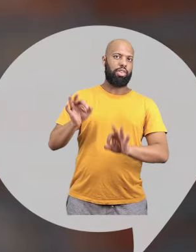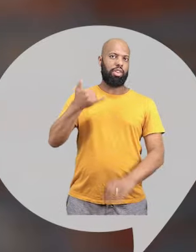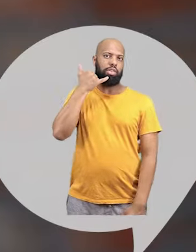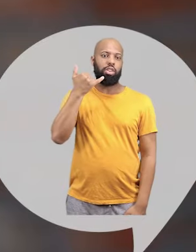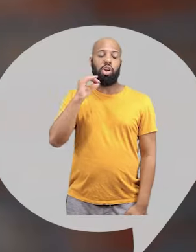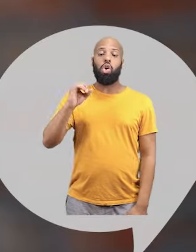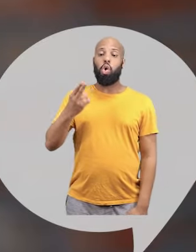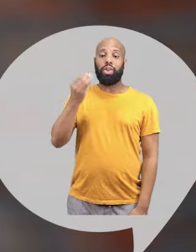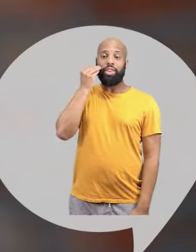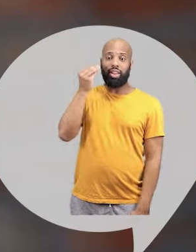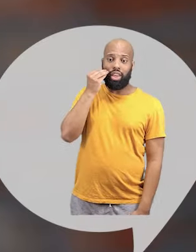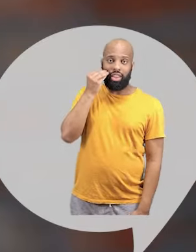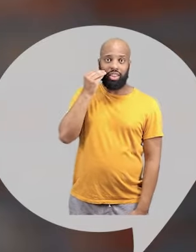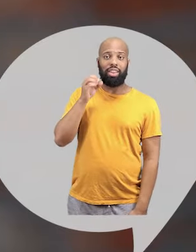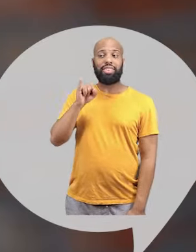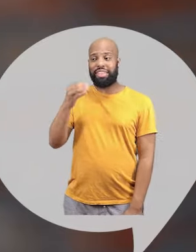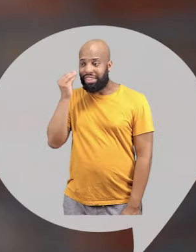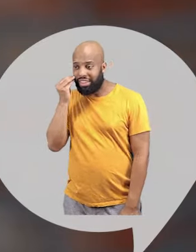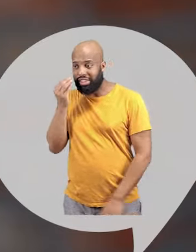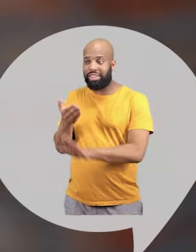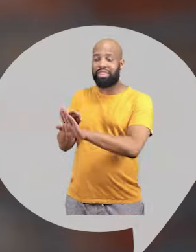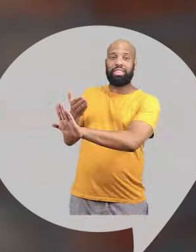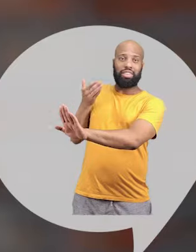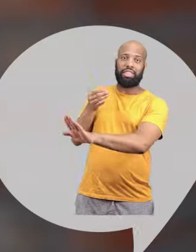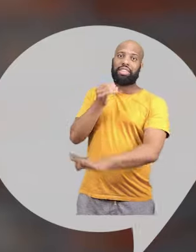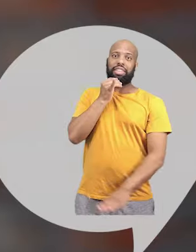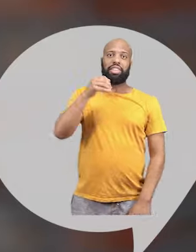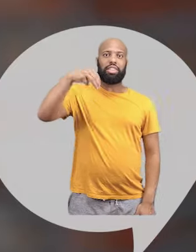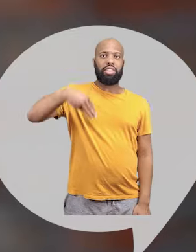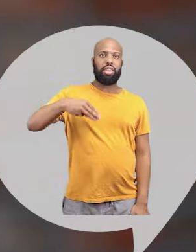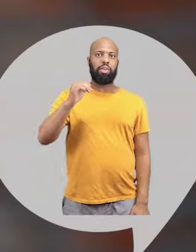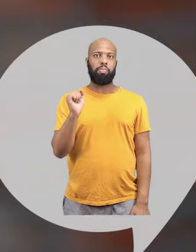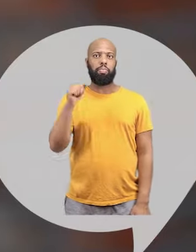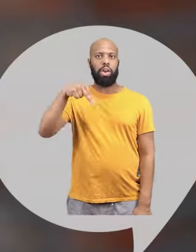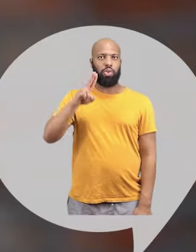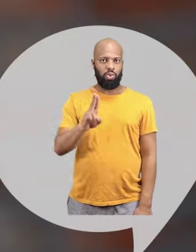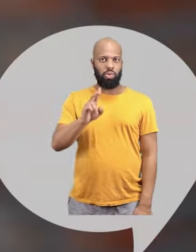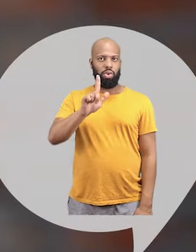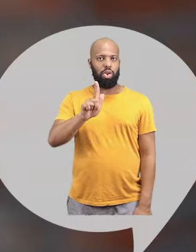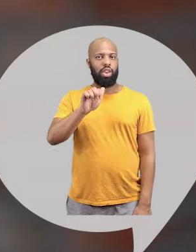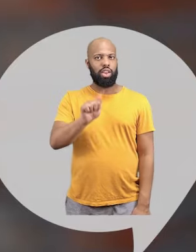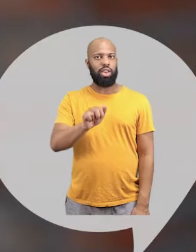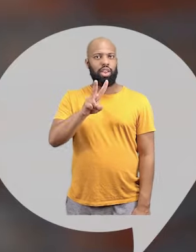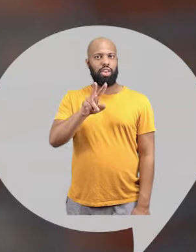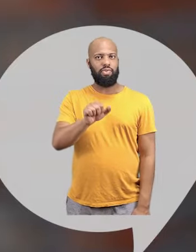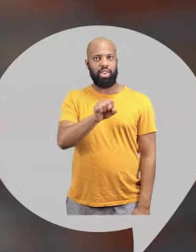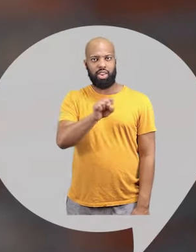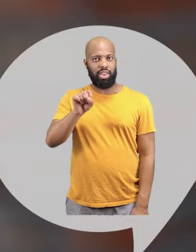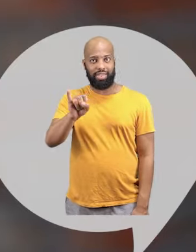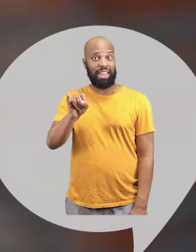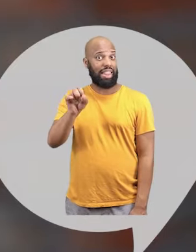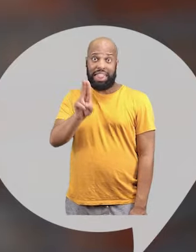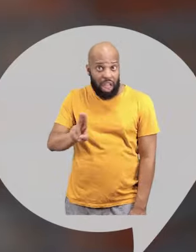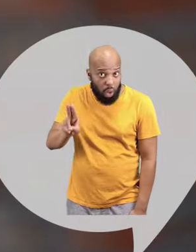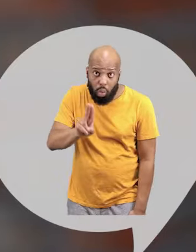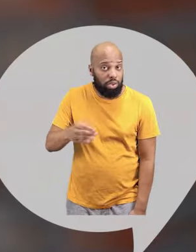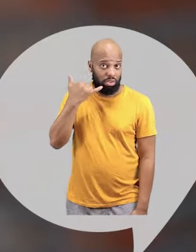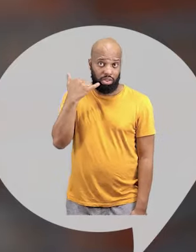sabe o que tentam e cada vez mais tentam se afastar do celular Manu Gavassi não toca no celular ela não toca no Instagram